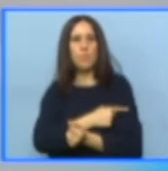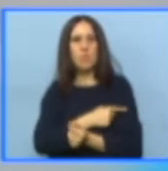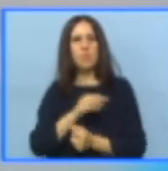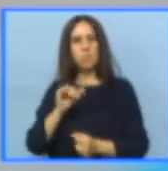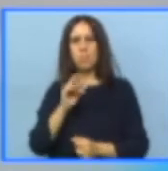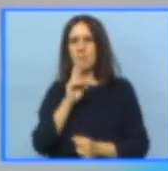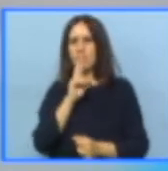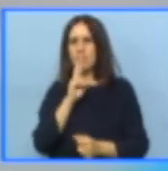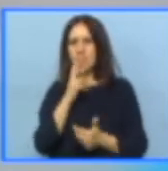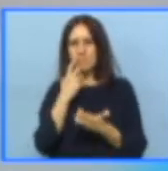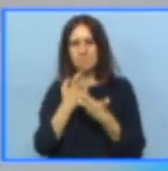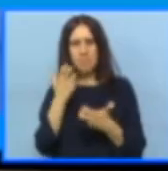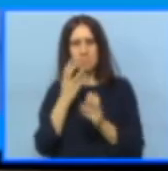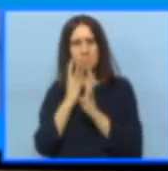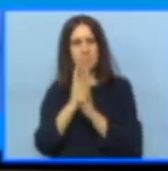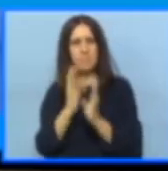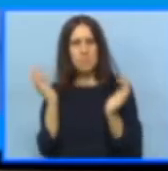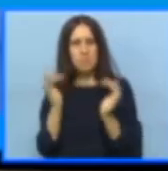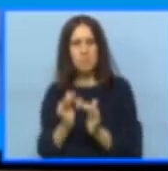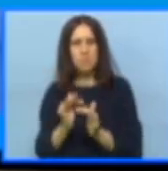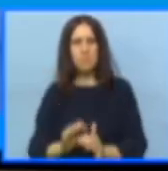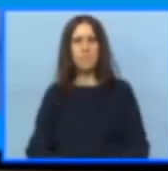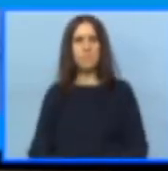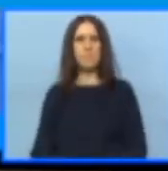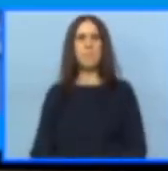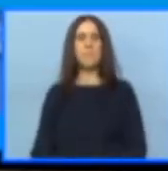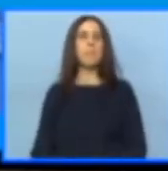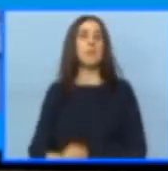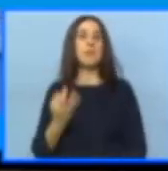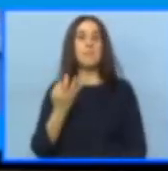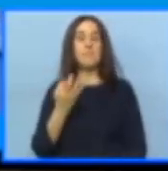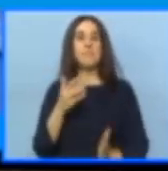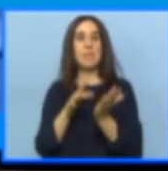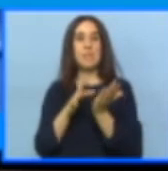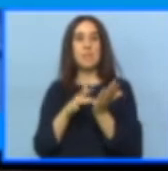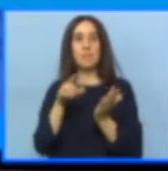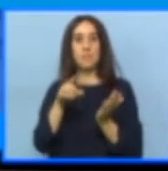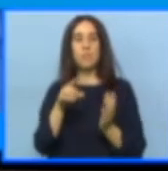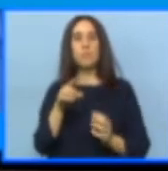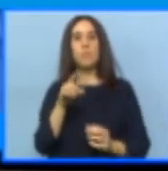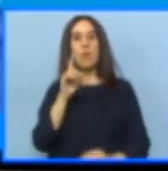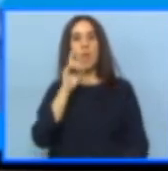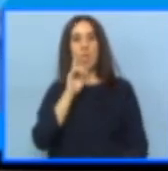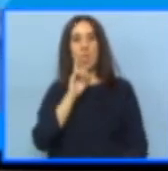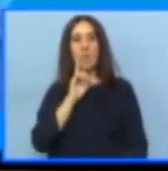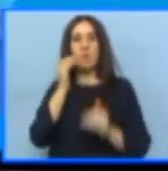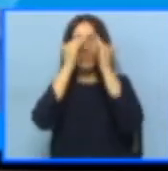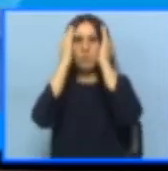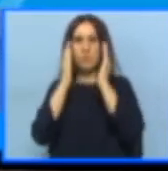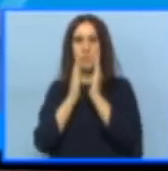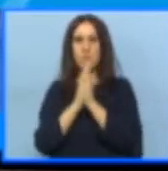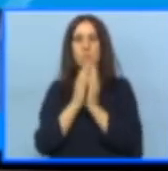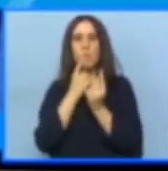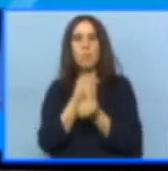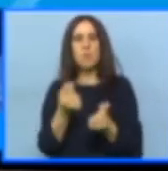Fátima. É assim, neste livro de facto aqui que nós temos Nossa Senhora de Fátima e o Poder da Oração, portanto com a chancela da Paulus, aquilo que nós aqui